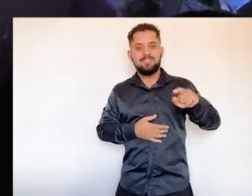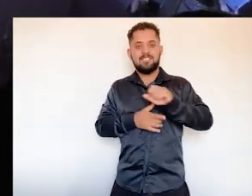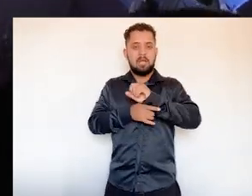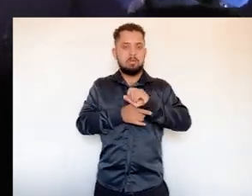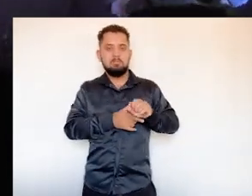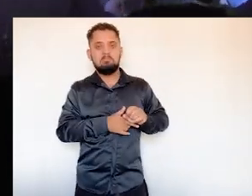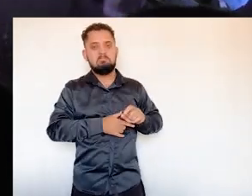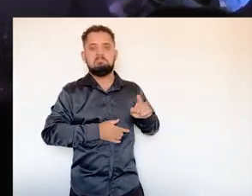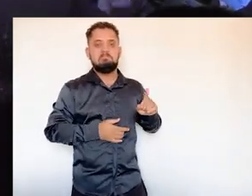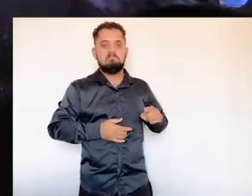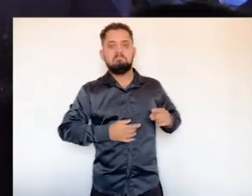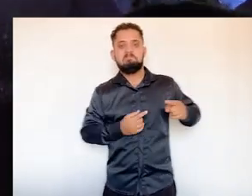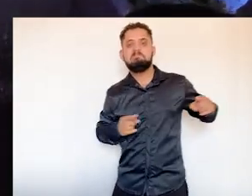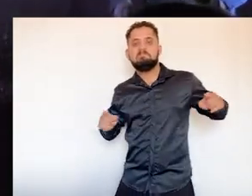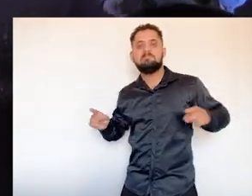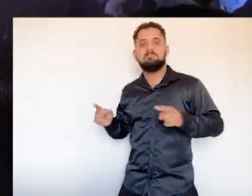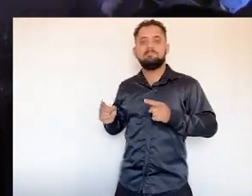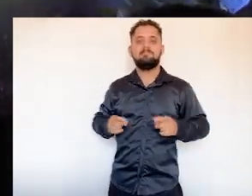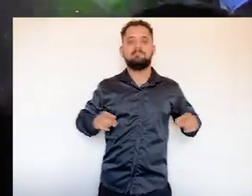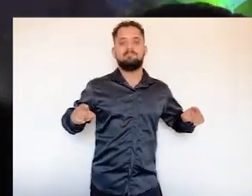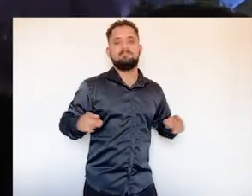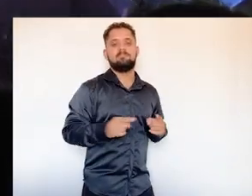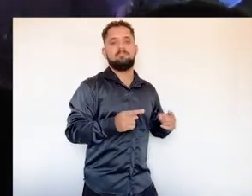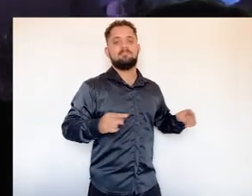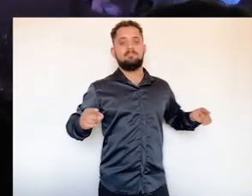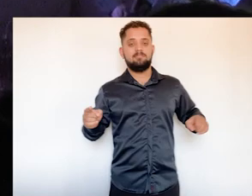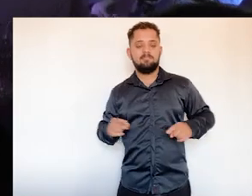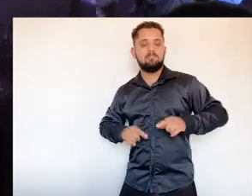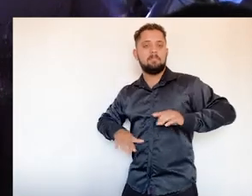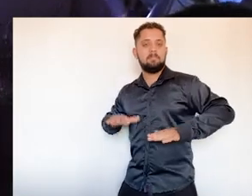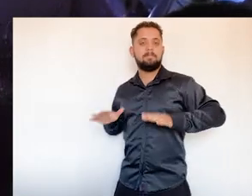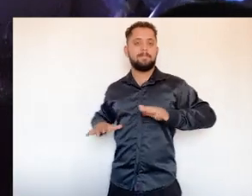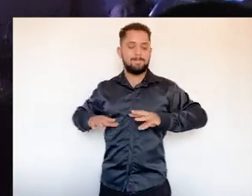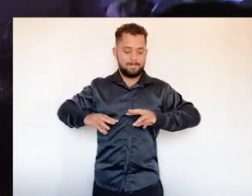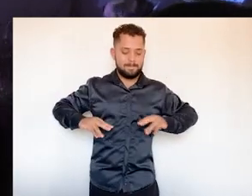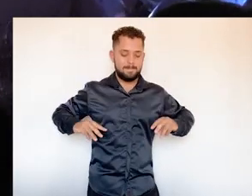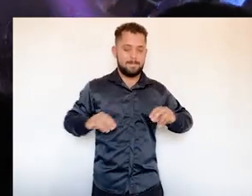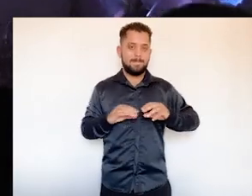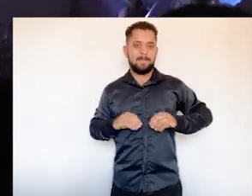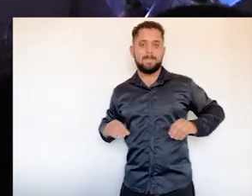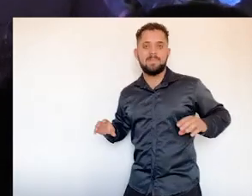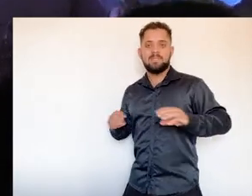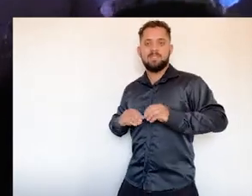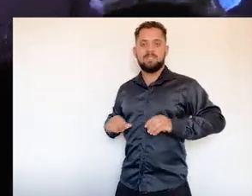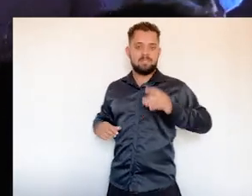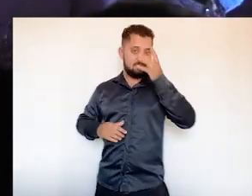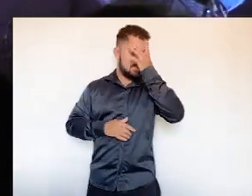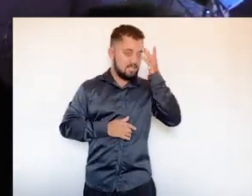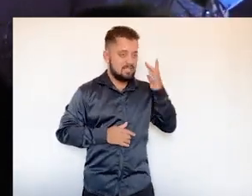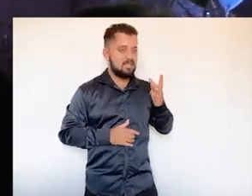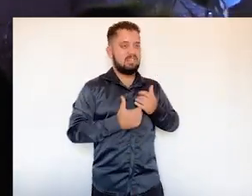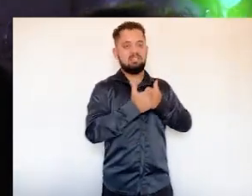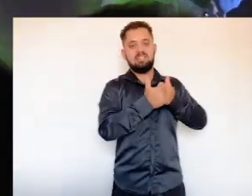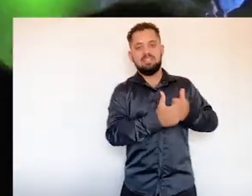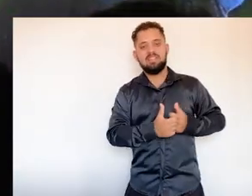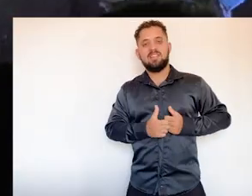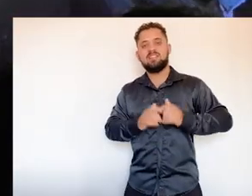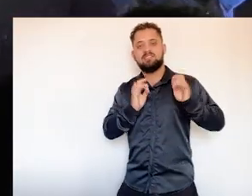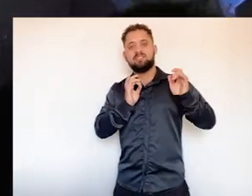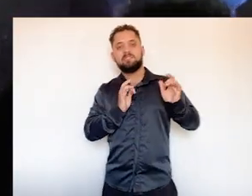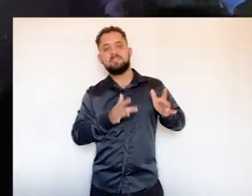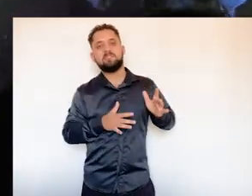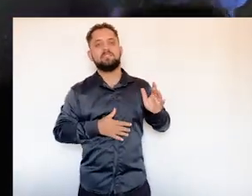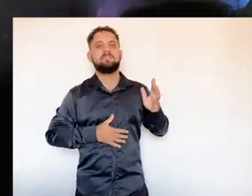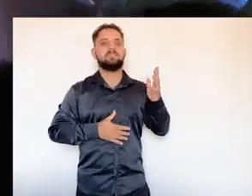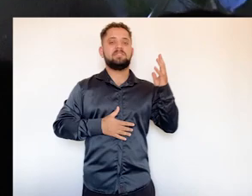Racha o chão, desbravando o sertão. Lindas paisagens, viver cantar, me apaixonar